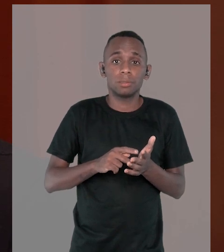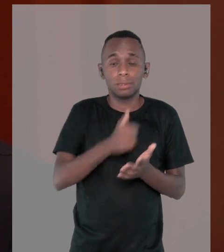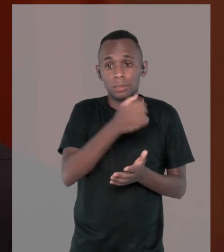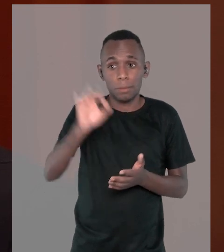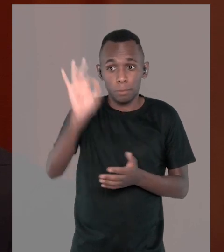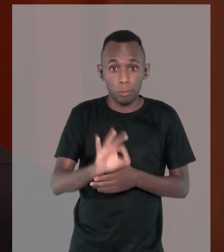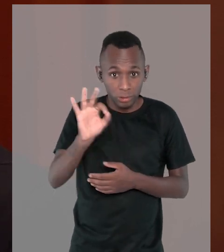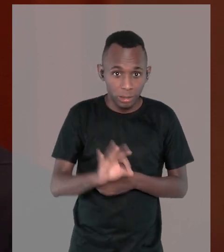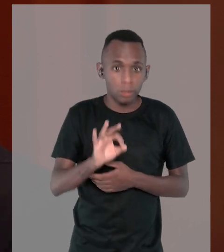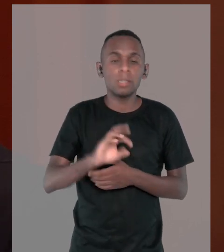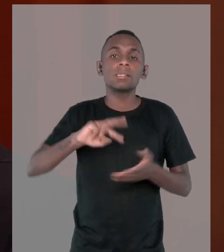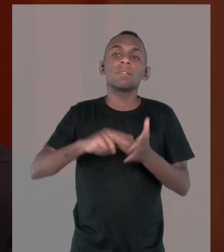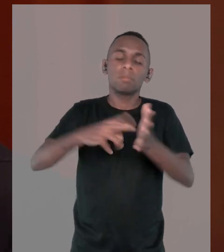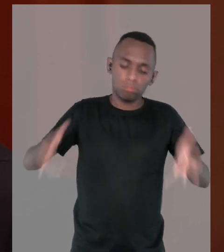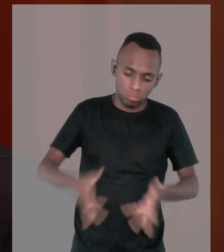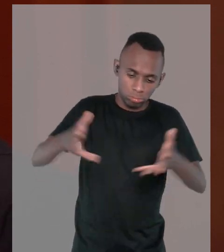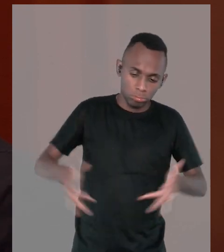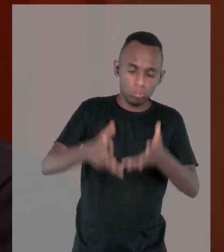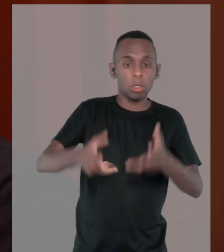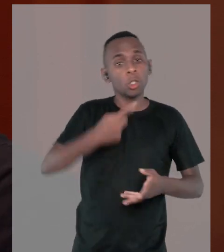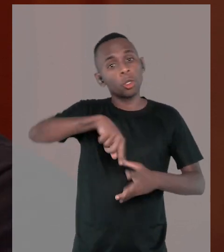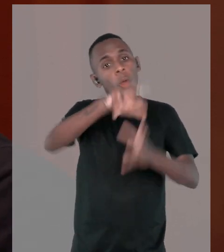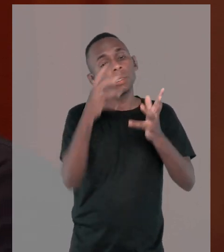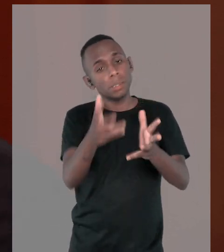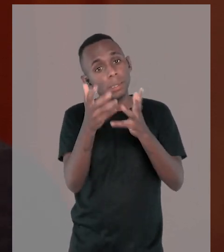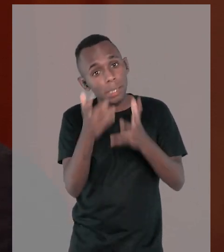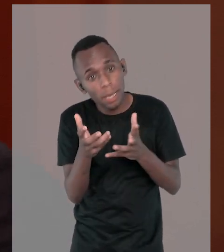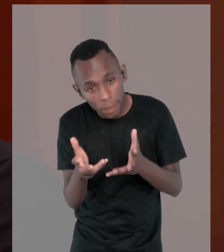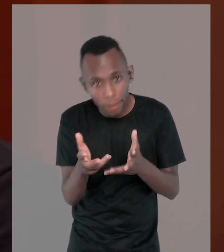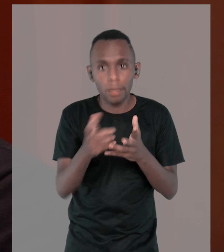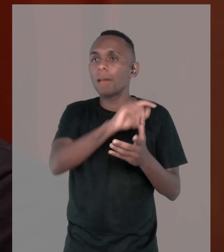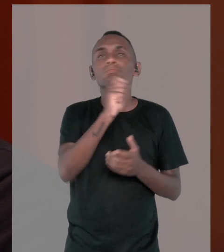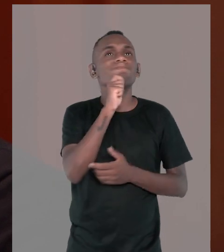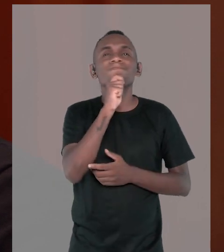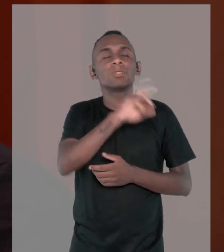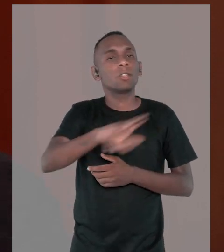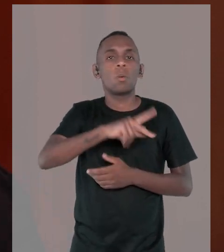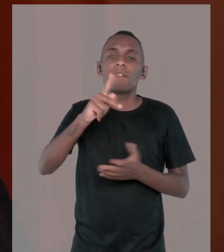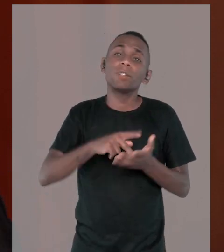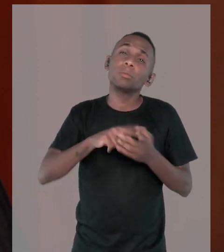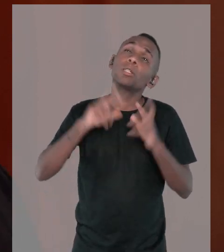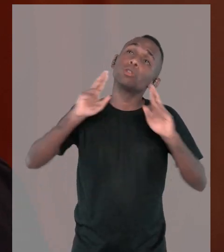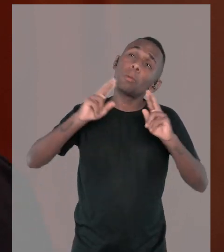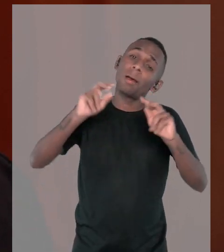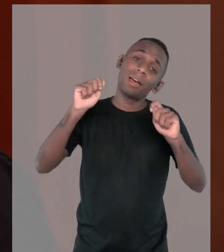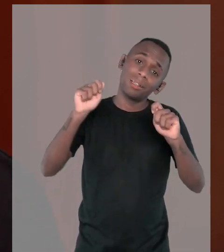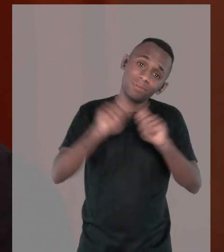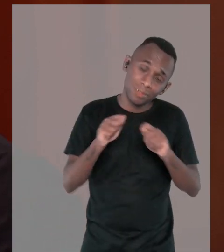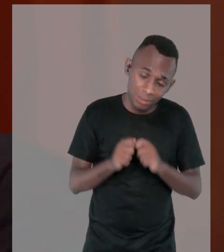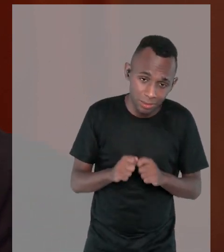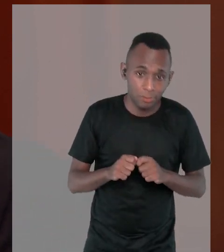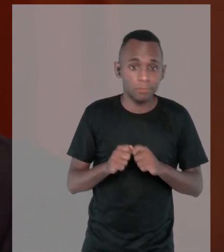verdade, que seja a inspiração. Que a gente queira, isto ainda não é verdade, mas vamos fazer de tudo para ser?